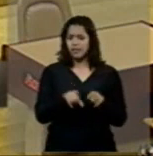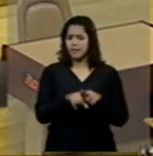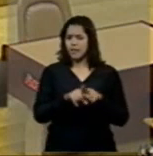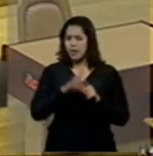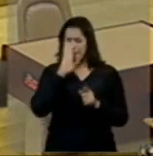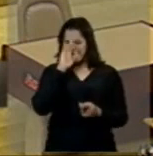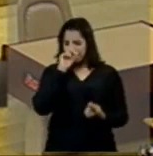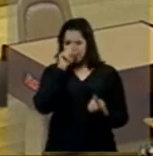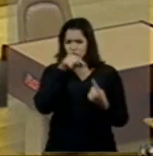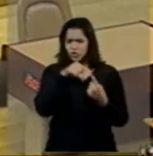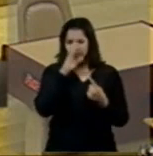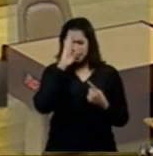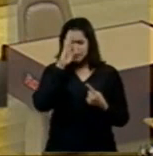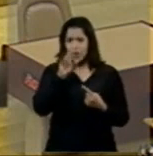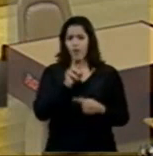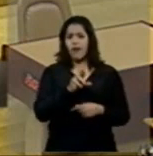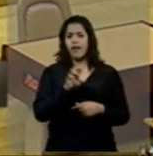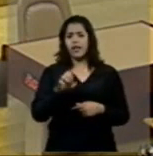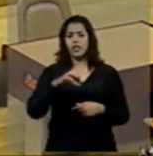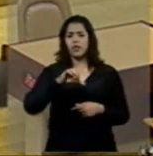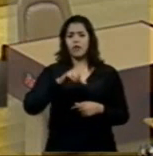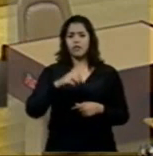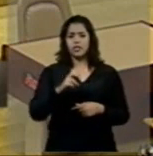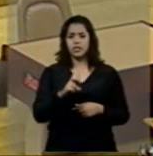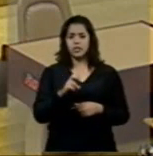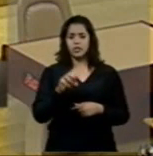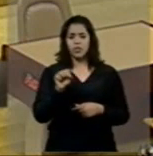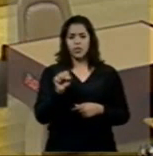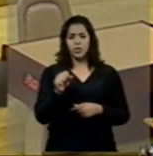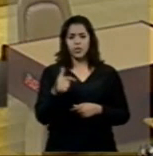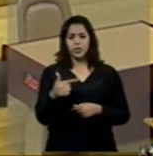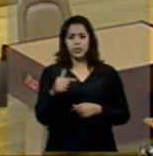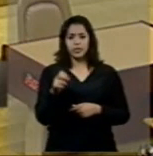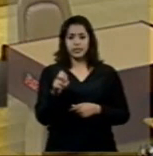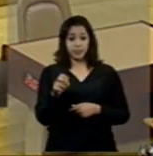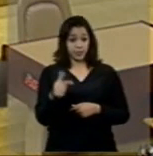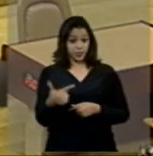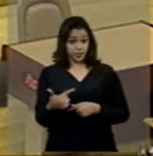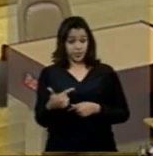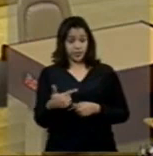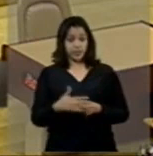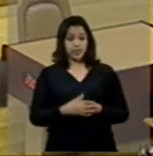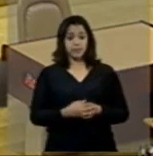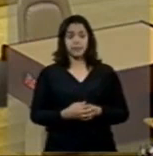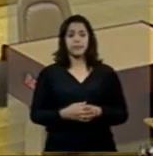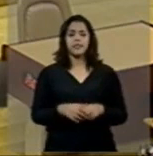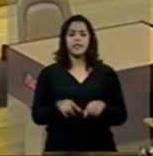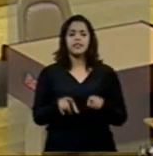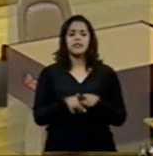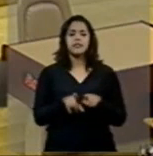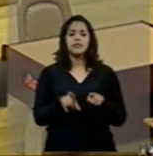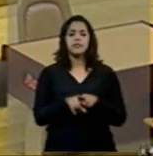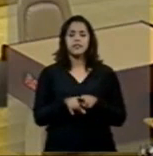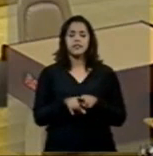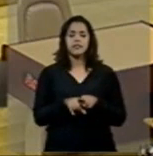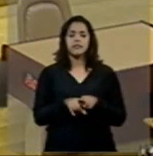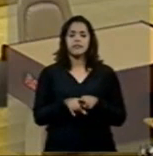centrais desse recurso ordinário 958-252 e que foi submetido à sistemática da repercussão